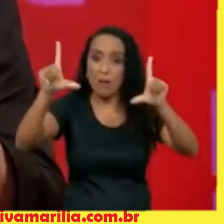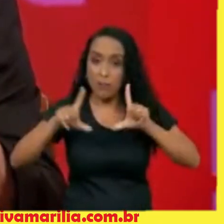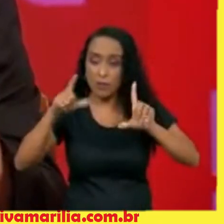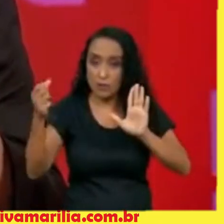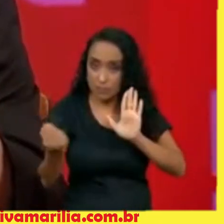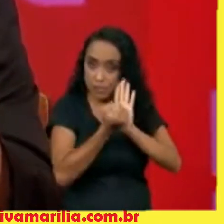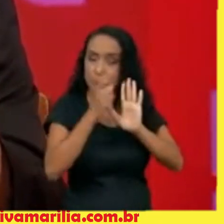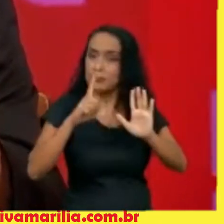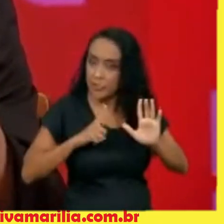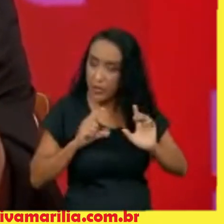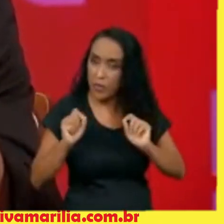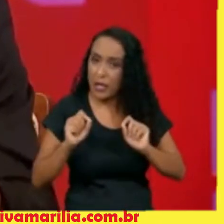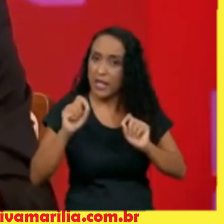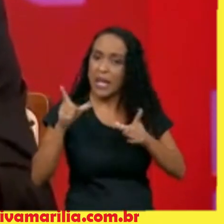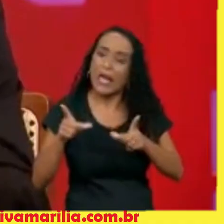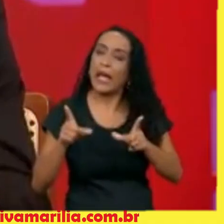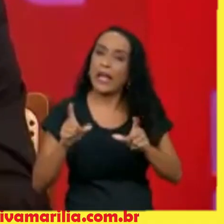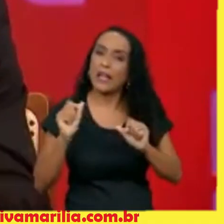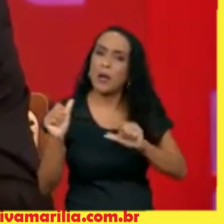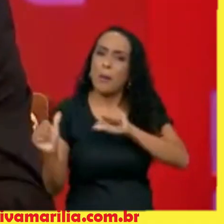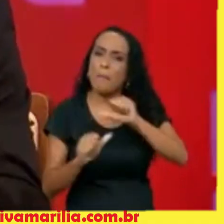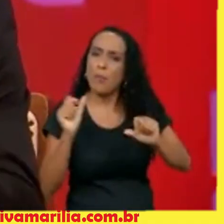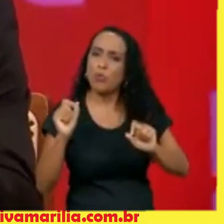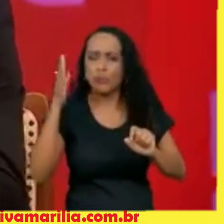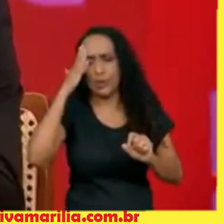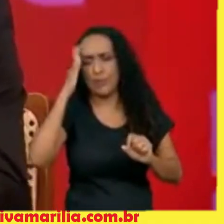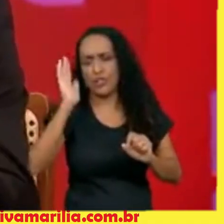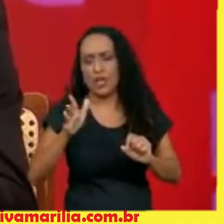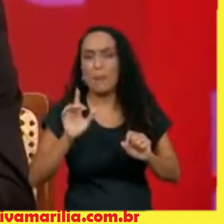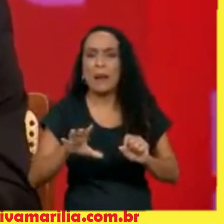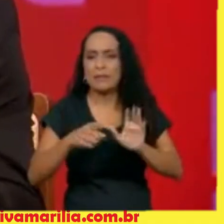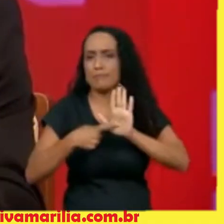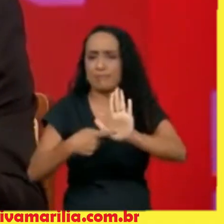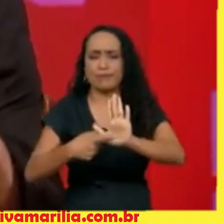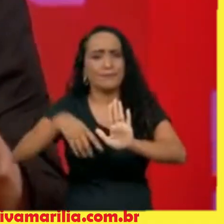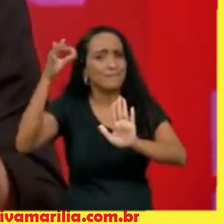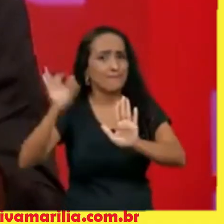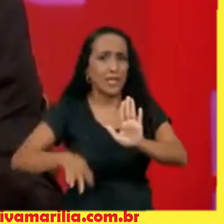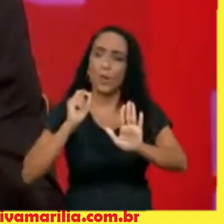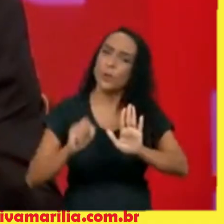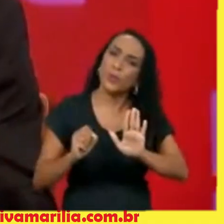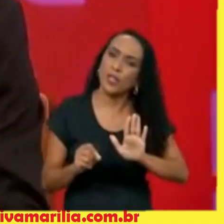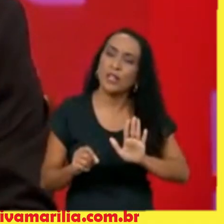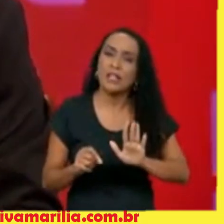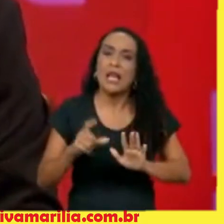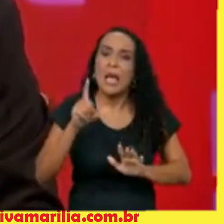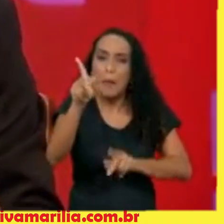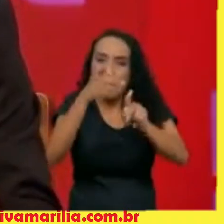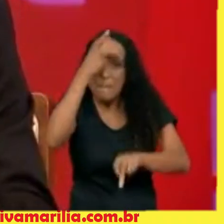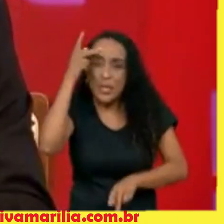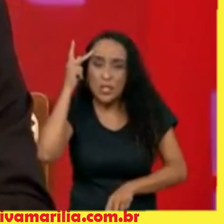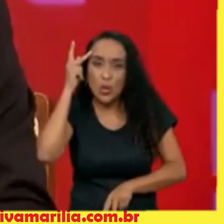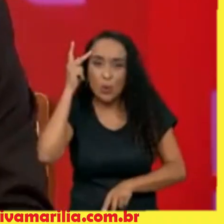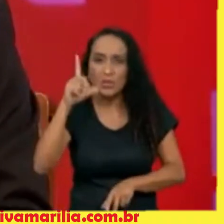emblemática, que, aliás, ela desnuda o que já se sabia, mas, obviamente, ali fica muito mais explícito, porque são pessoas que chegaram